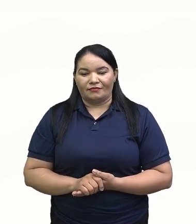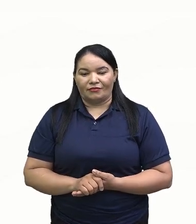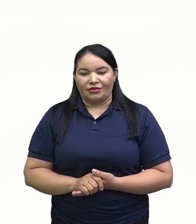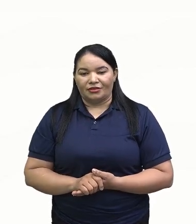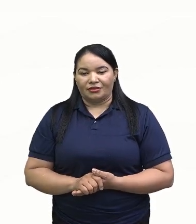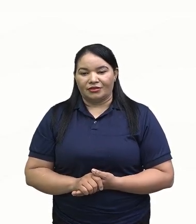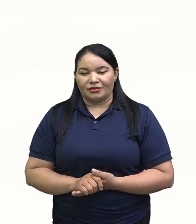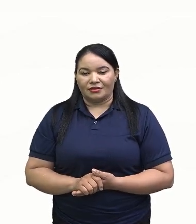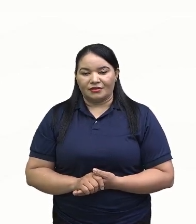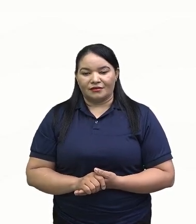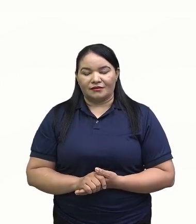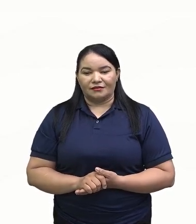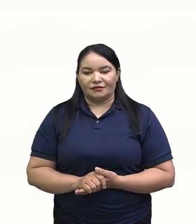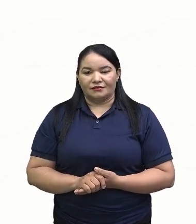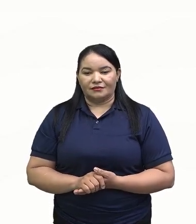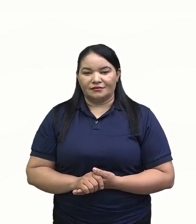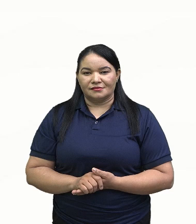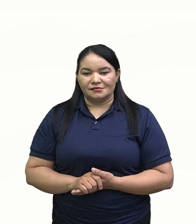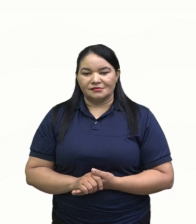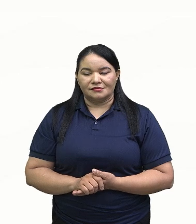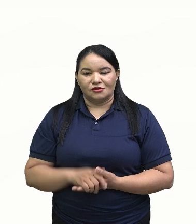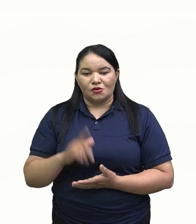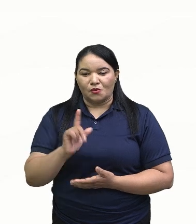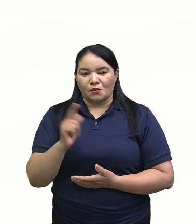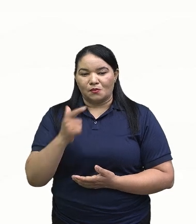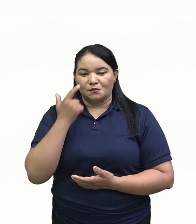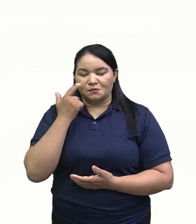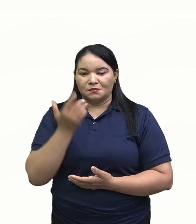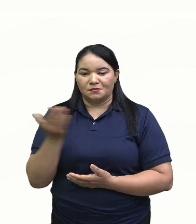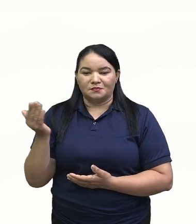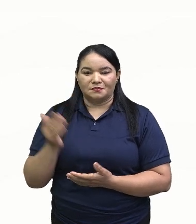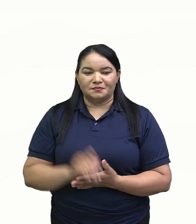Ok? E agora nós vamos para